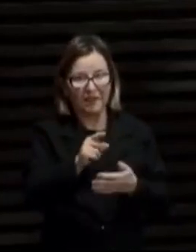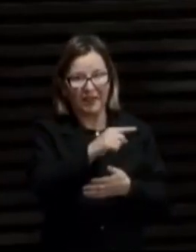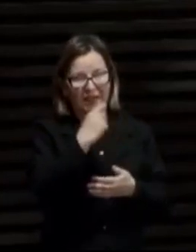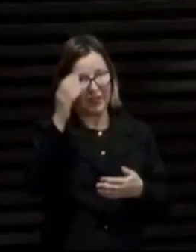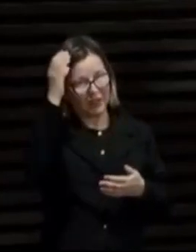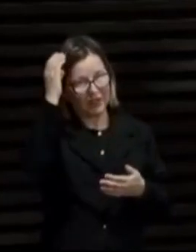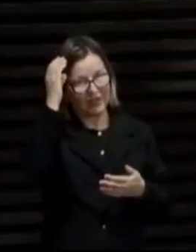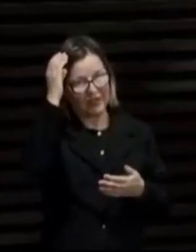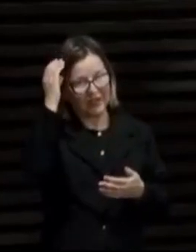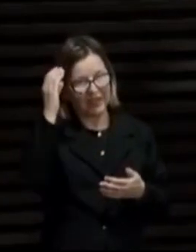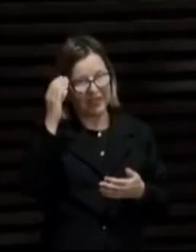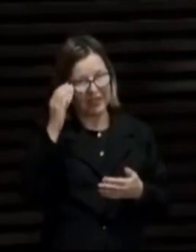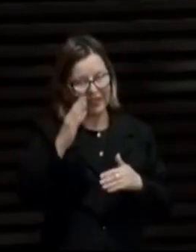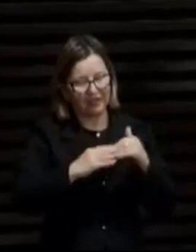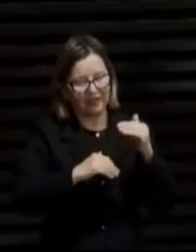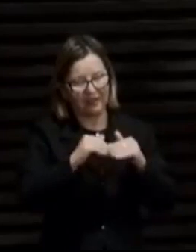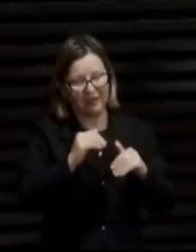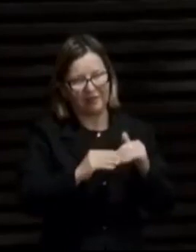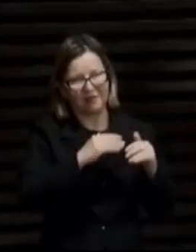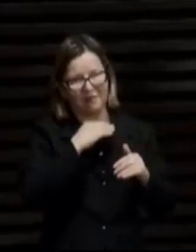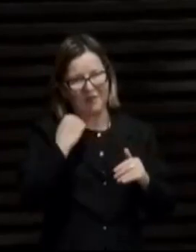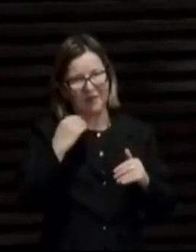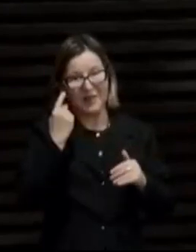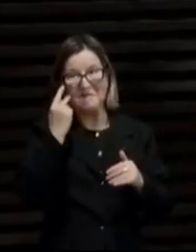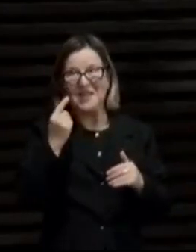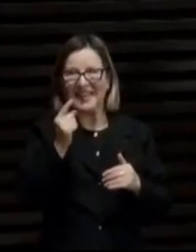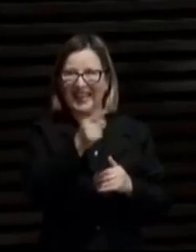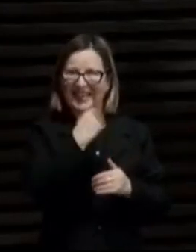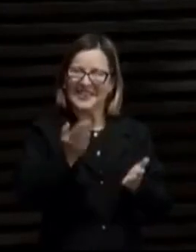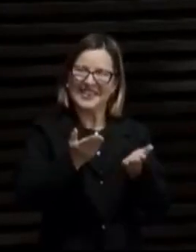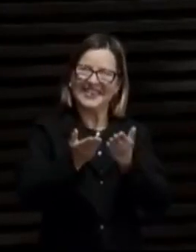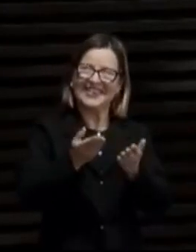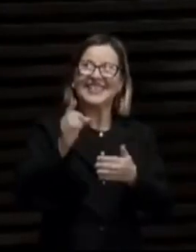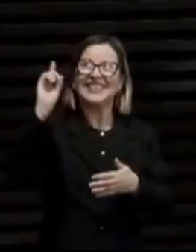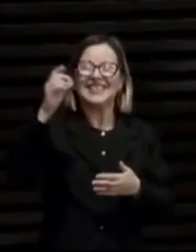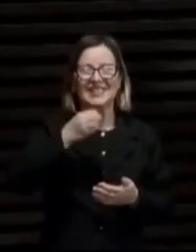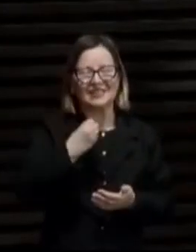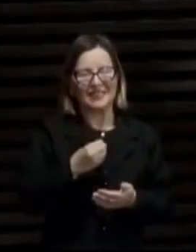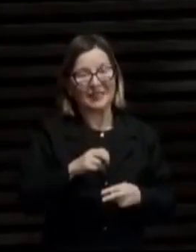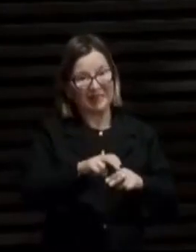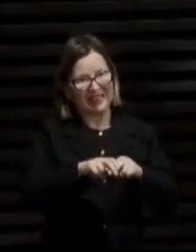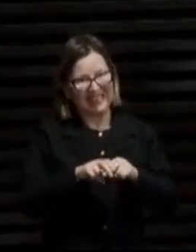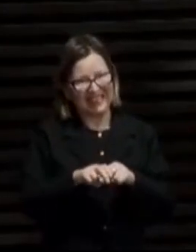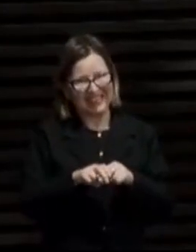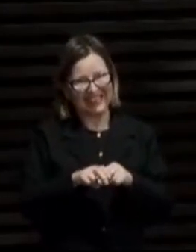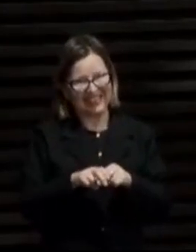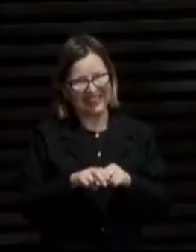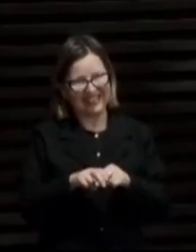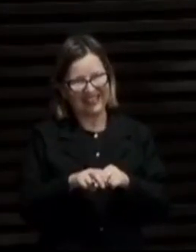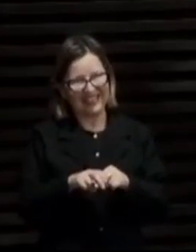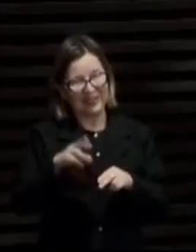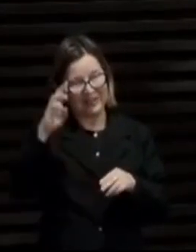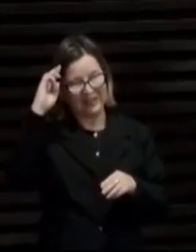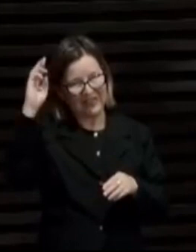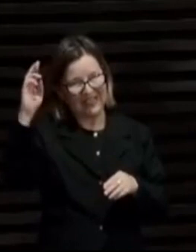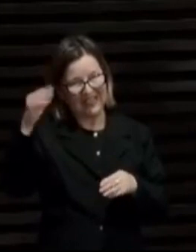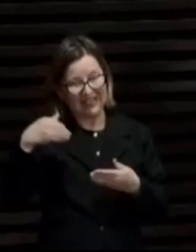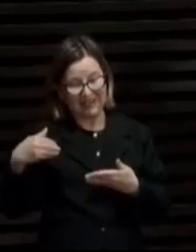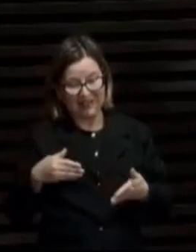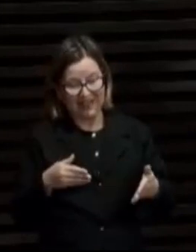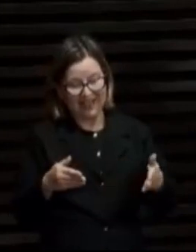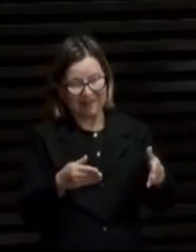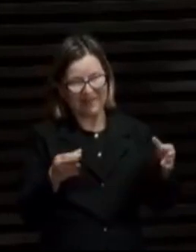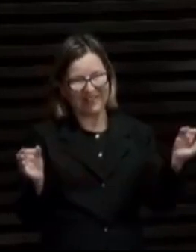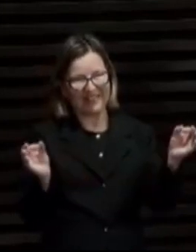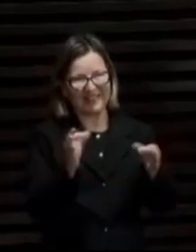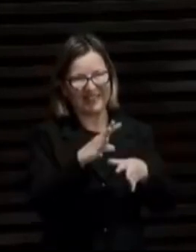mortas, para servirmos ao Deus vivo. Por isso mesmo, Ele é o mediador da nova aliança, a